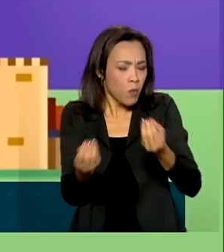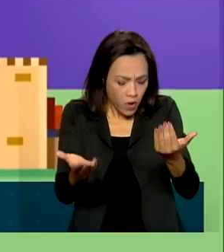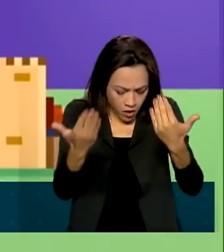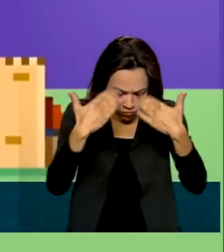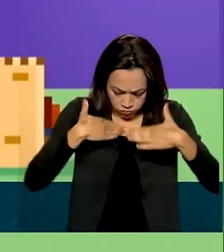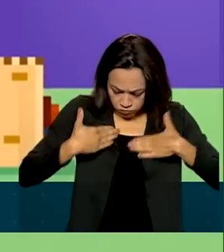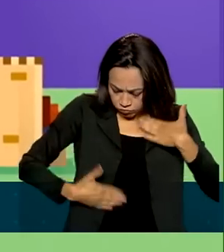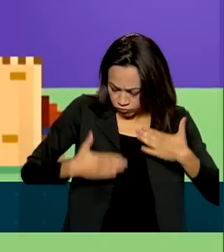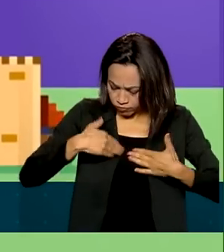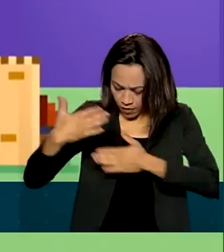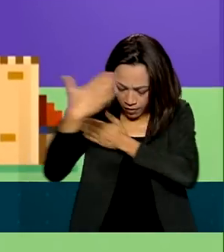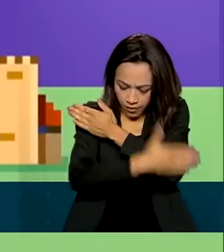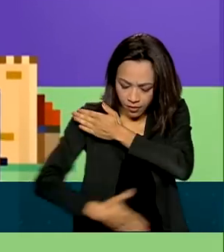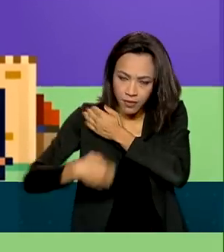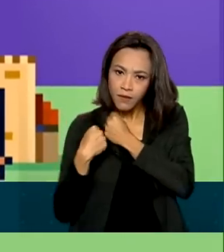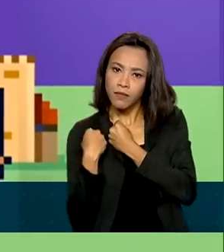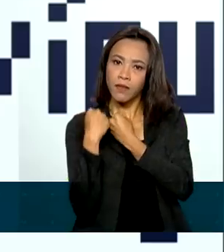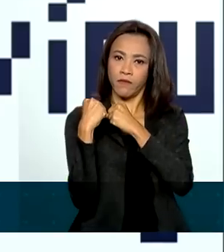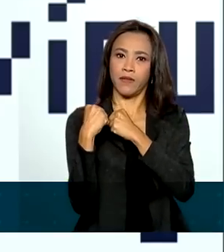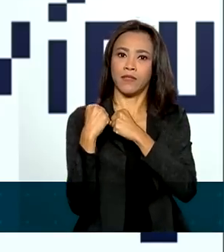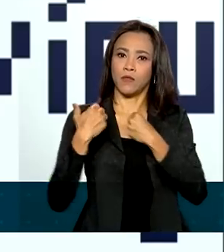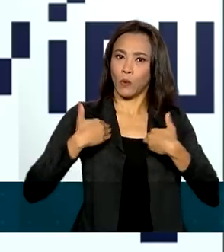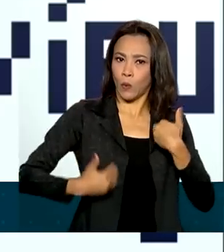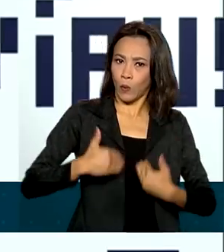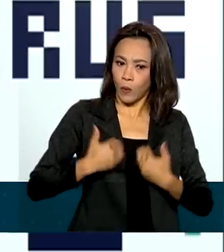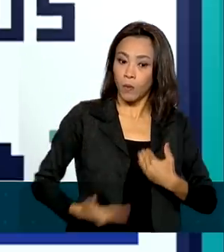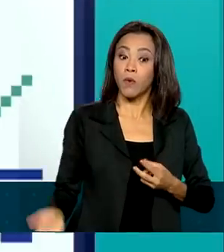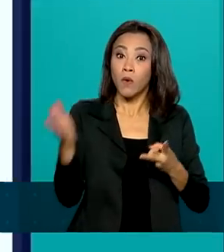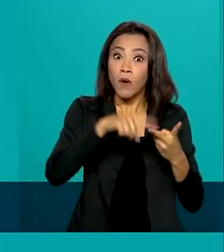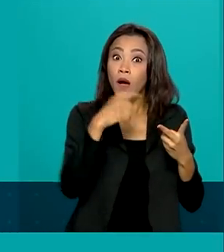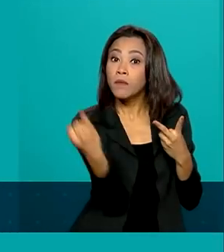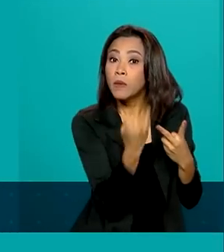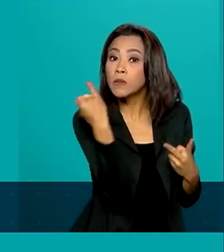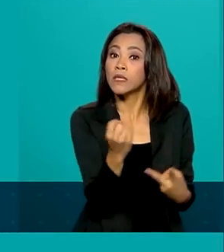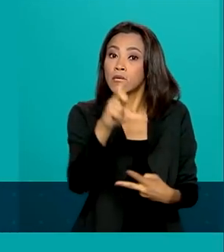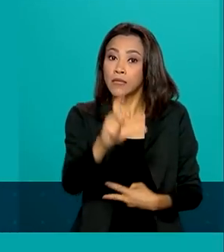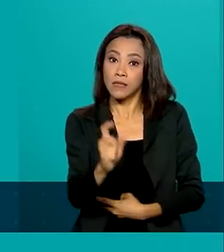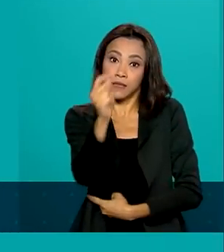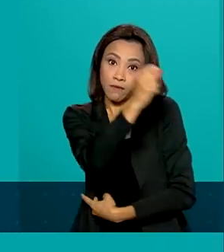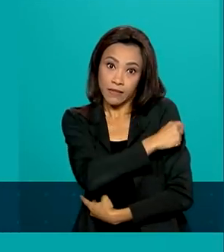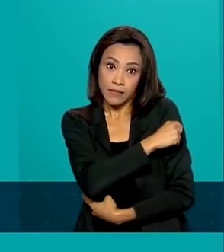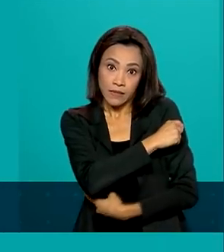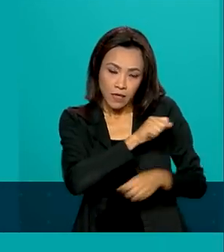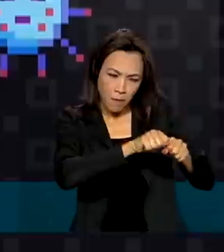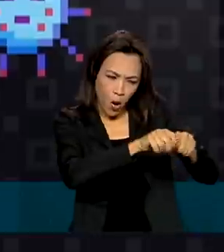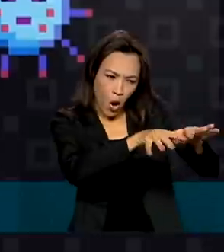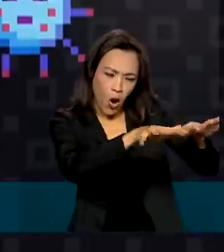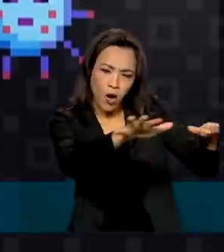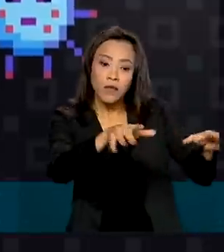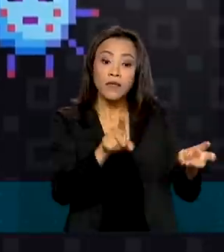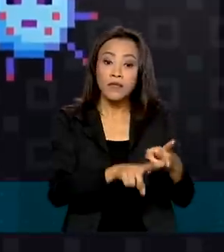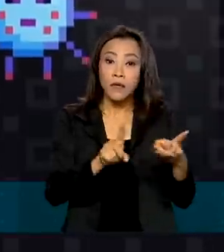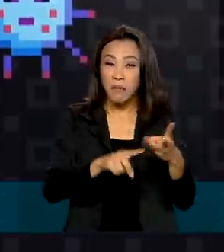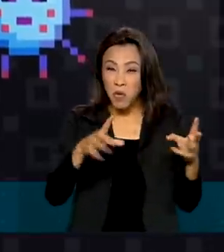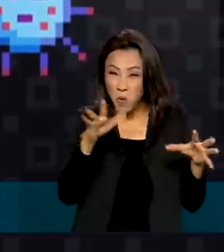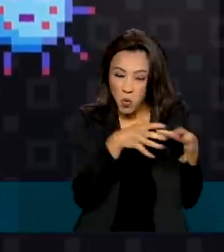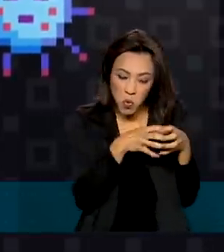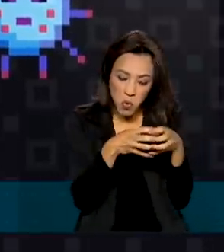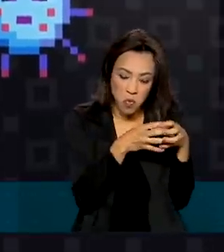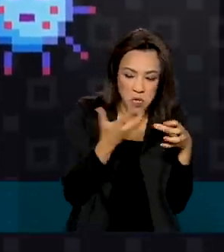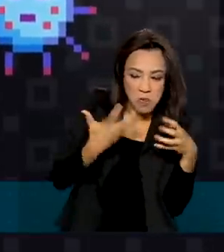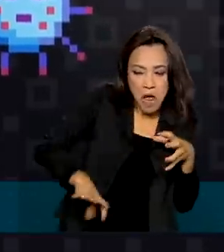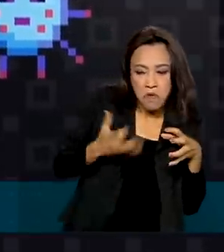imunológico destaca a importância da cobertura vacinal e desmente o movimento anti-vacina